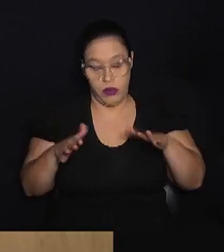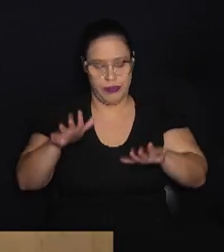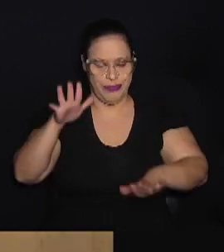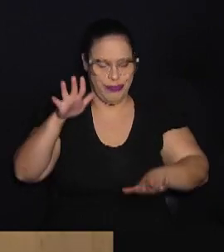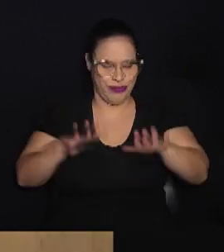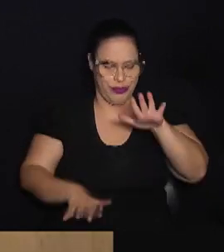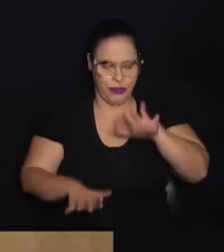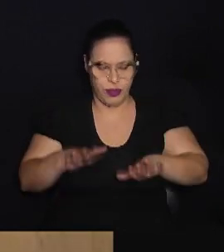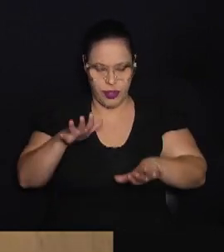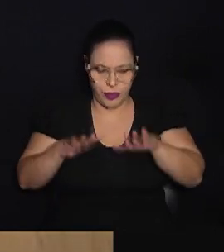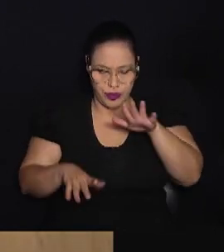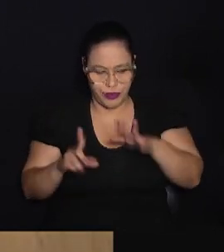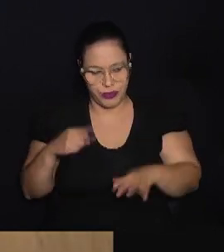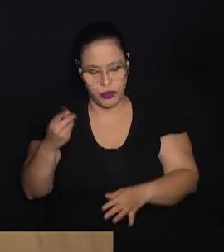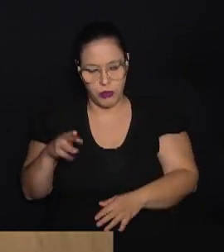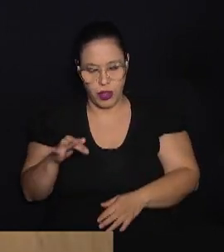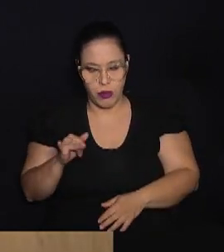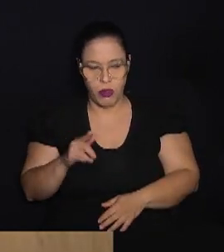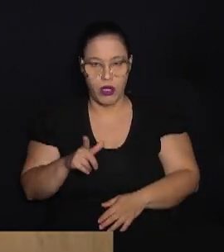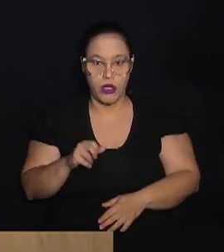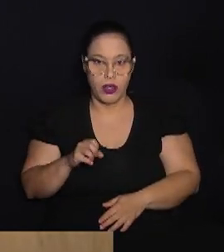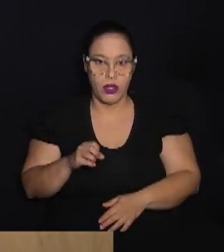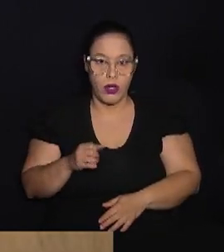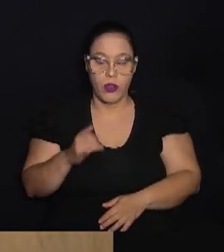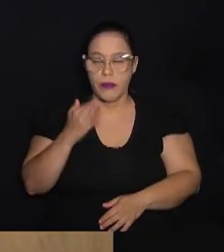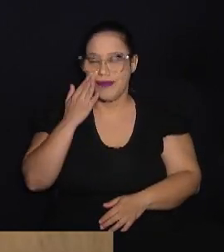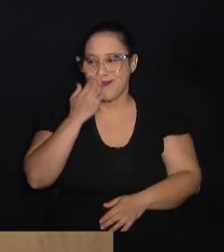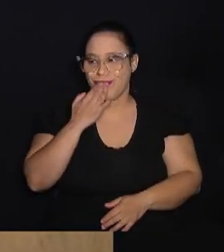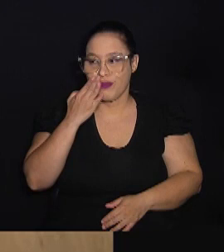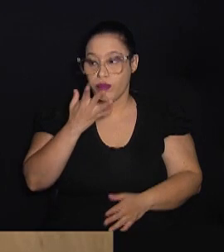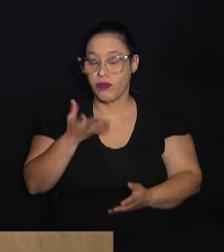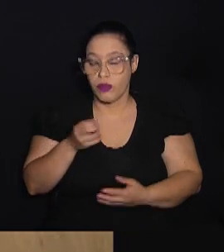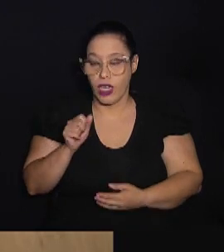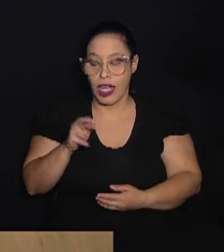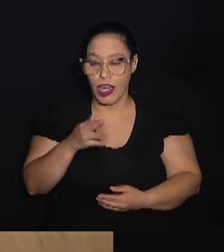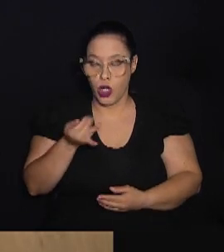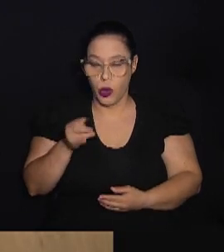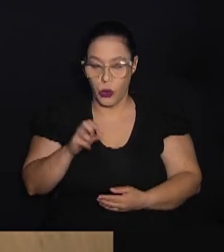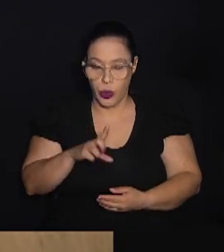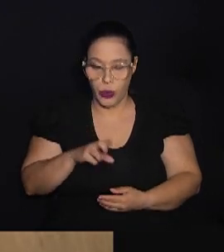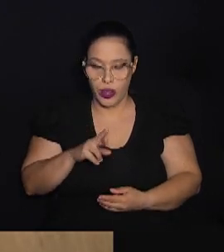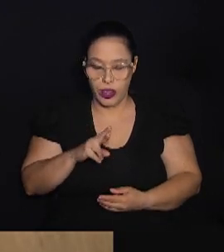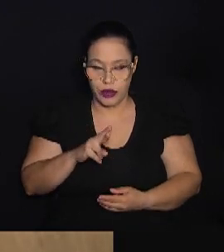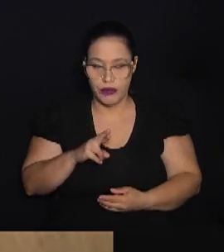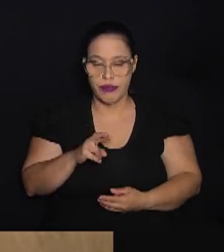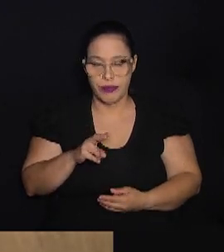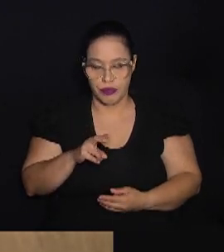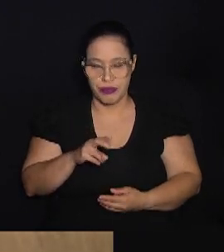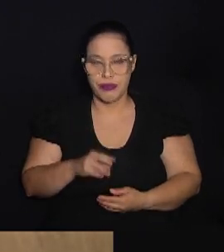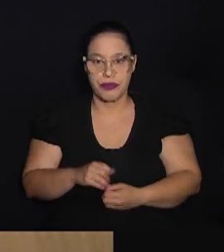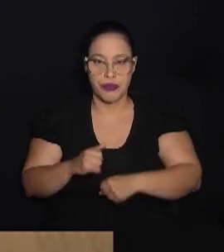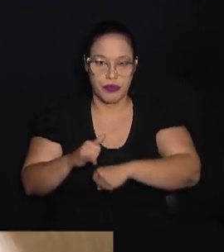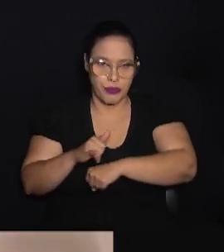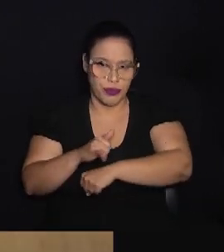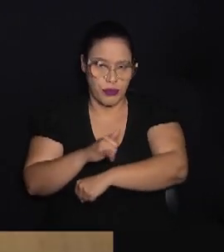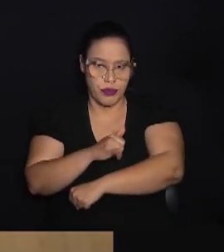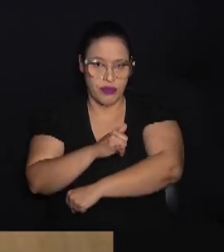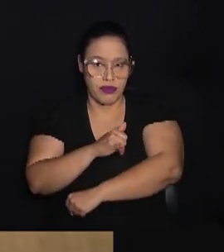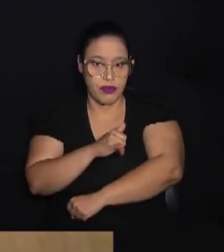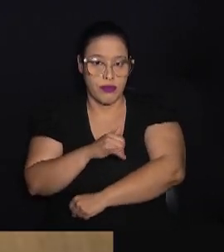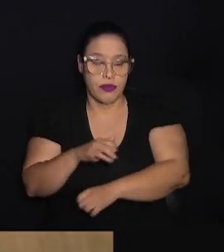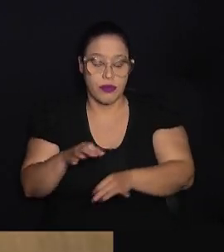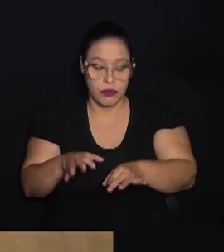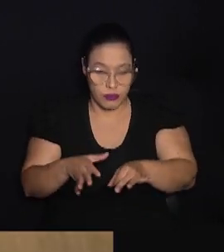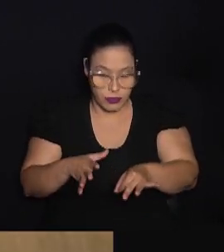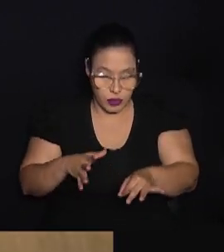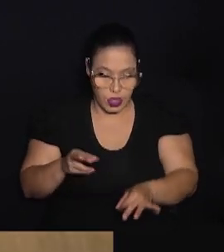de outros metabolismos, principalmente do açúcar, né? Pela questão da obesidade. Então, essas pacientes que têm essa hiperexposição